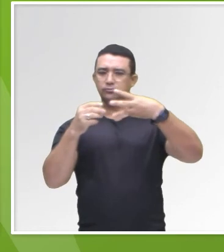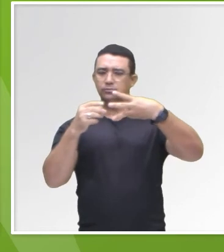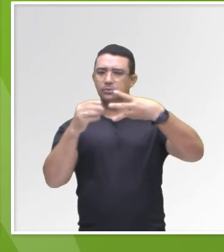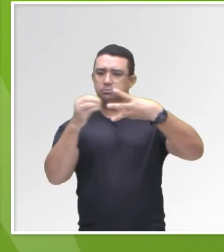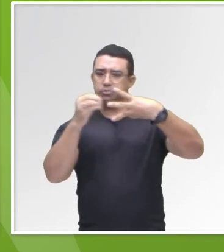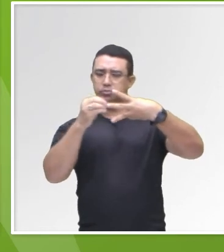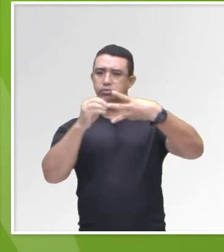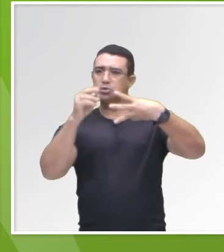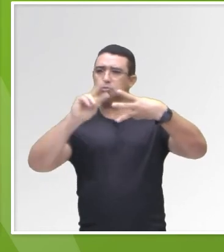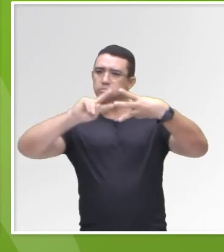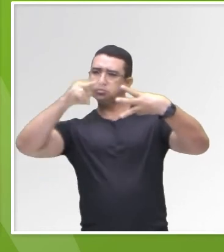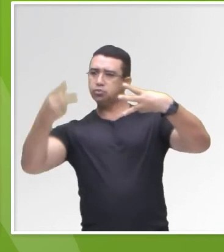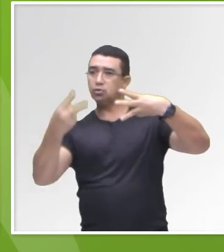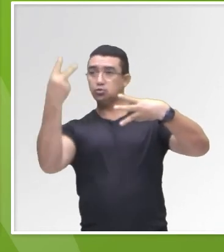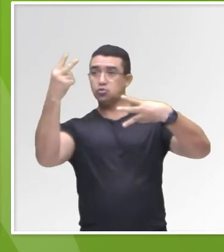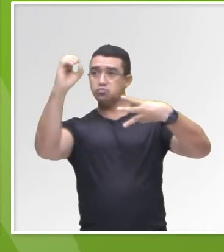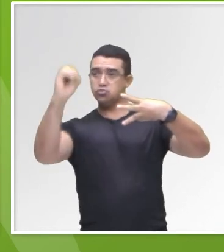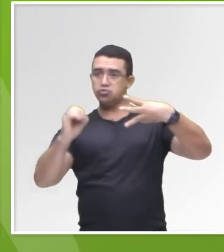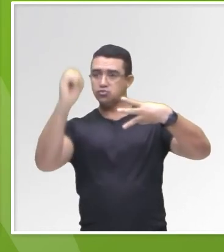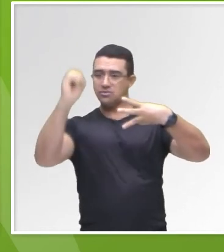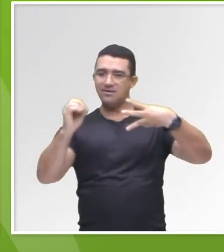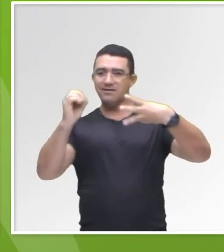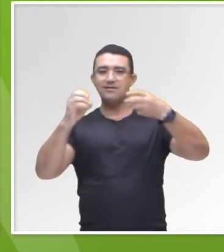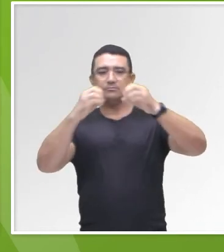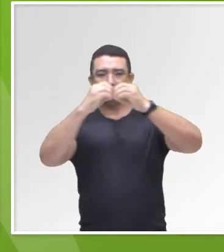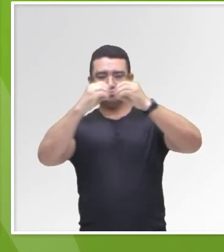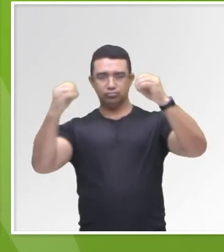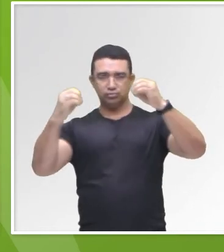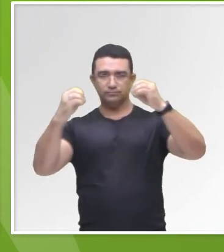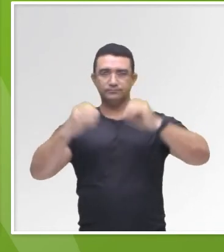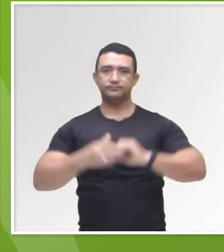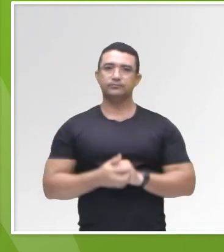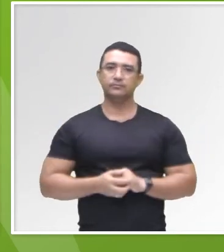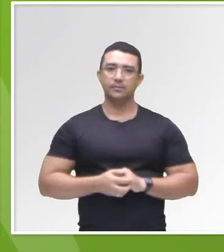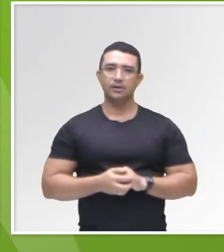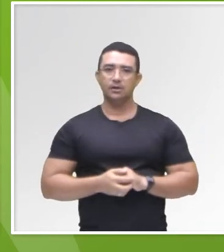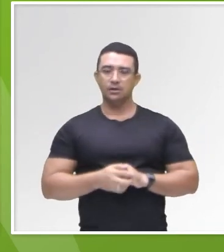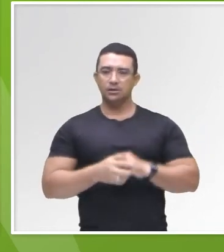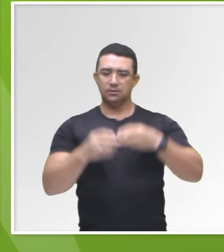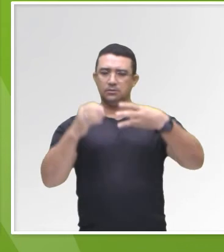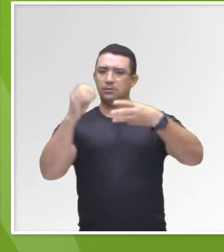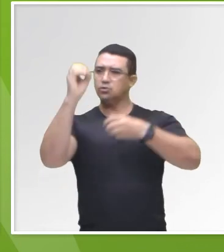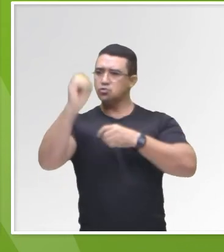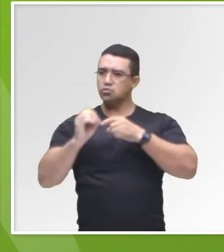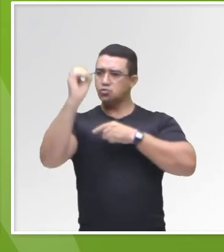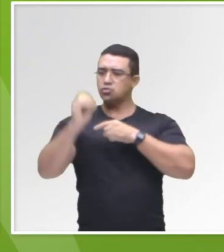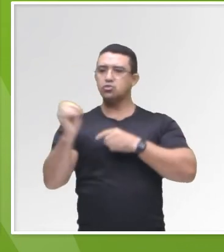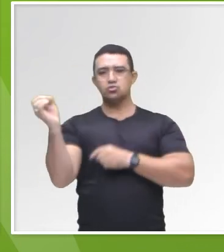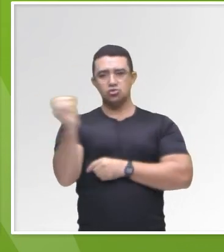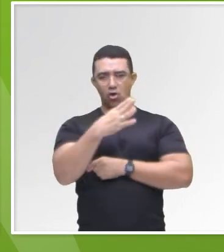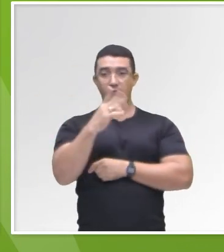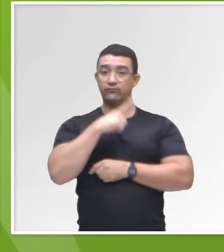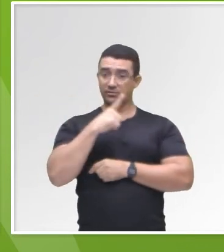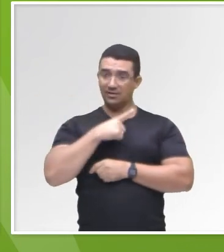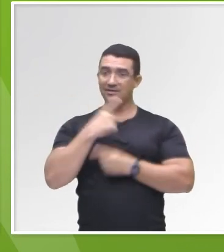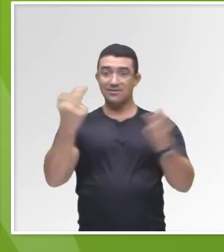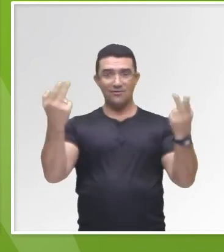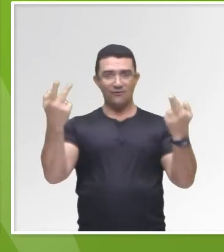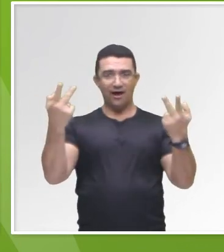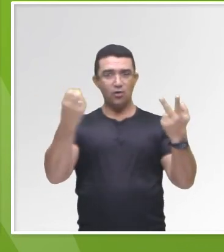se formaram, né, ó, a partir da célula mãe. E essas duas novas células filhas, elas contêm o